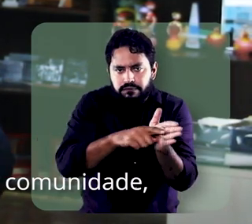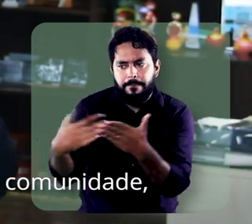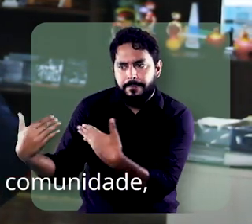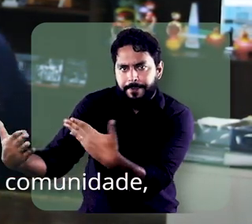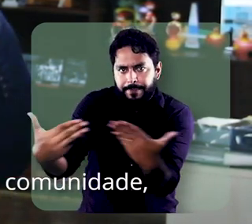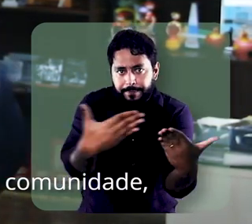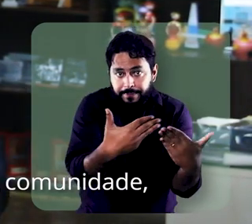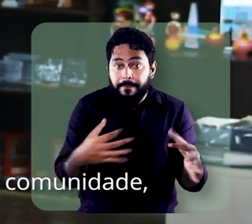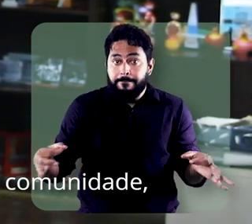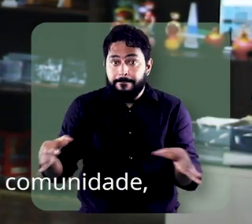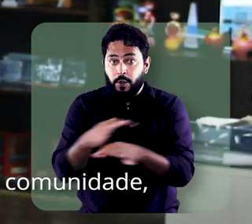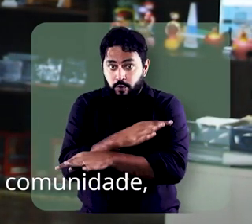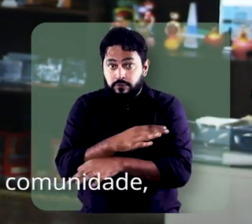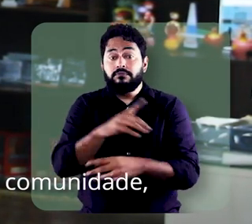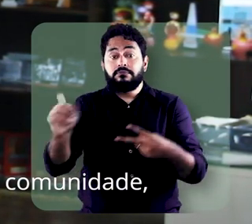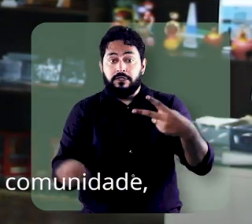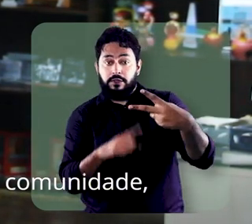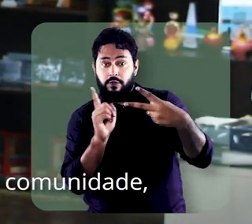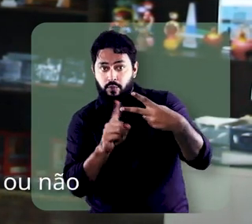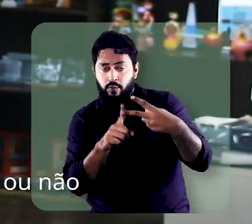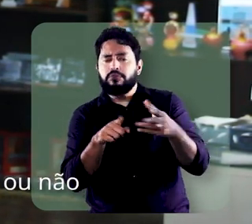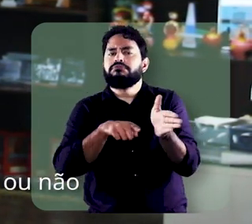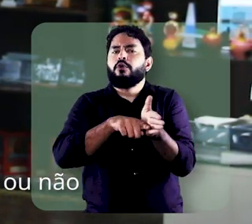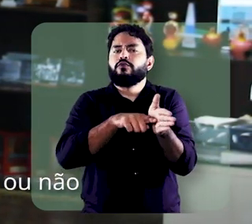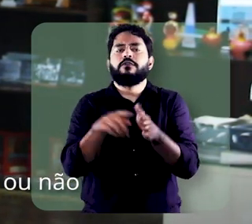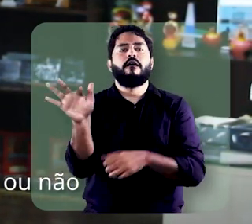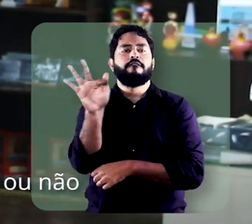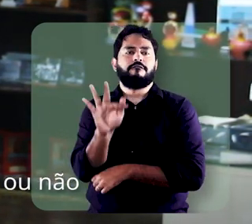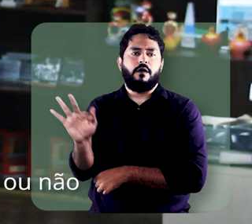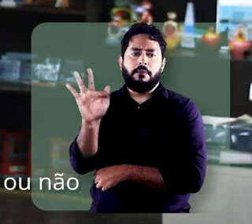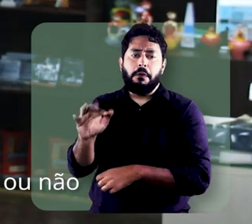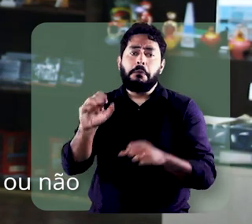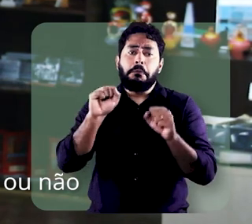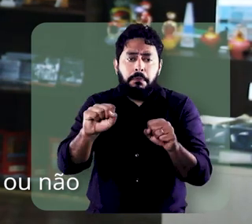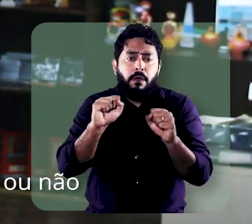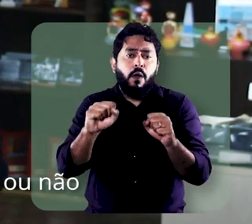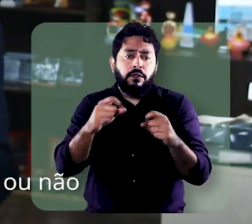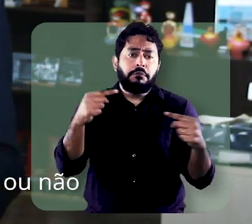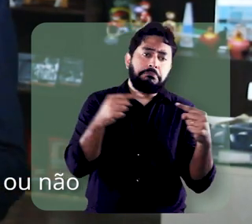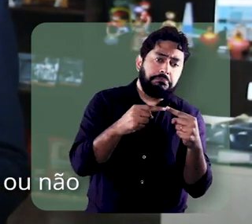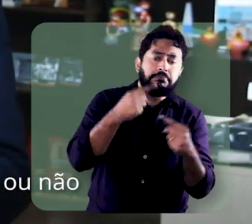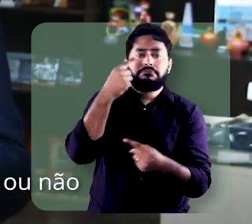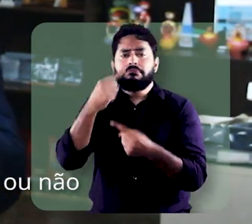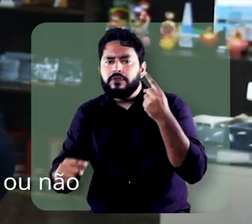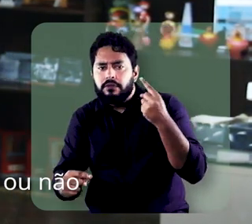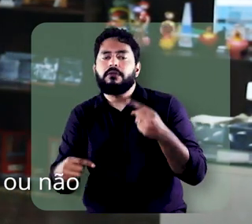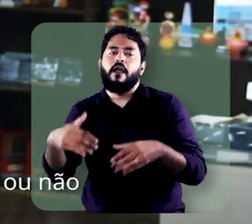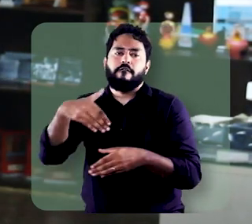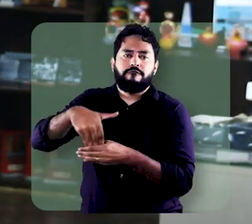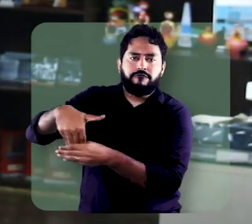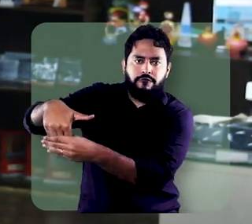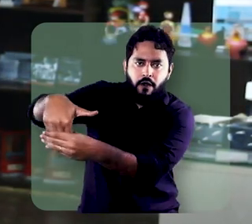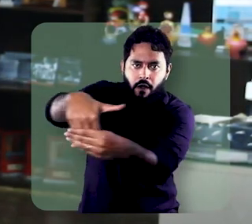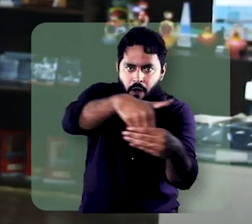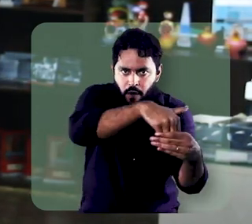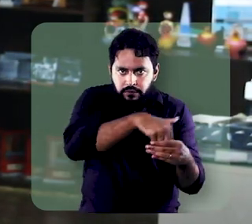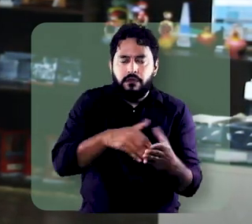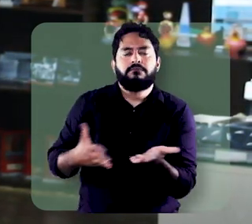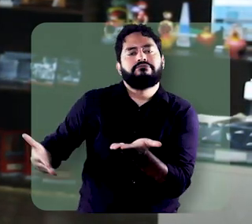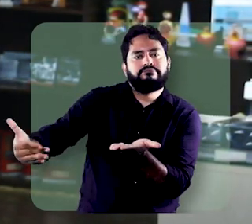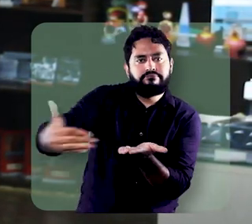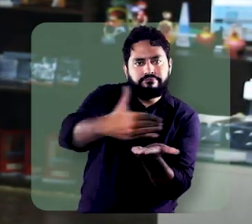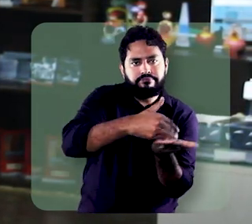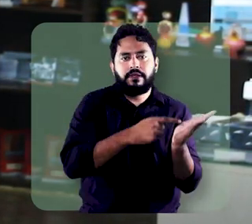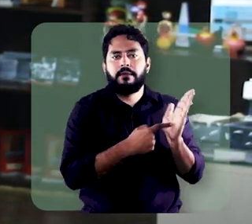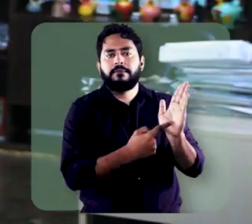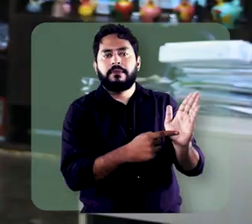realizaremos uma consulta formal à nossa comunidade que poderá se manifestar em relação à concordância ou não com a proposta